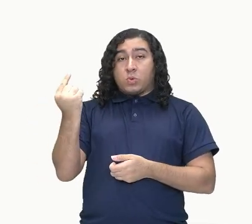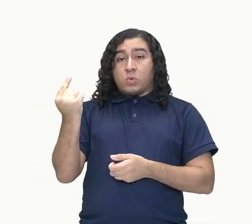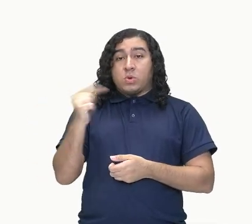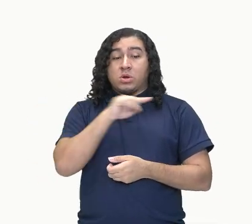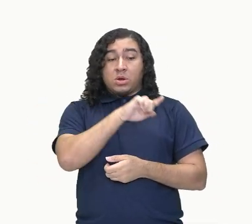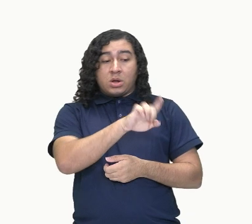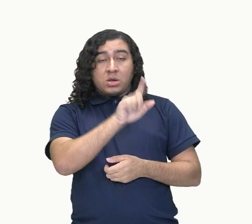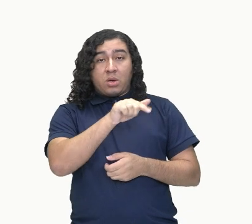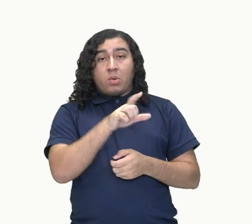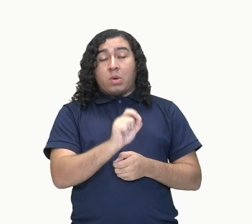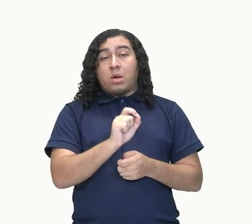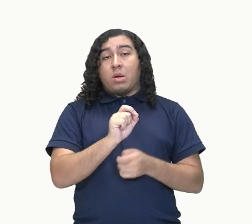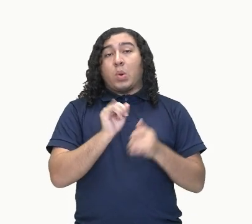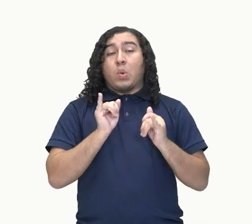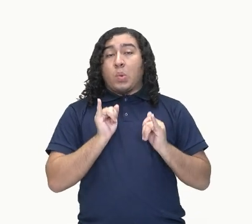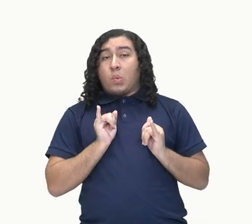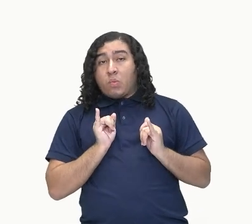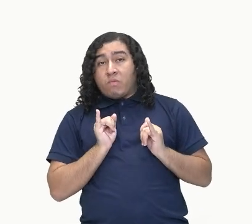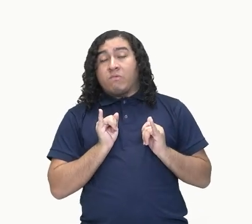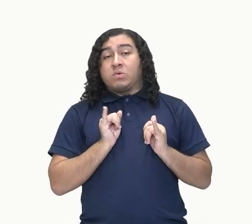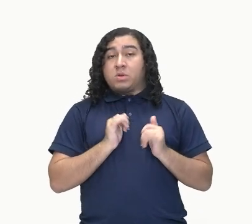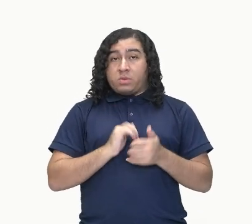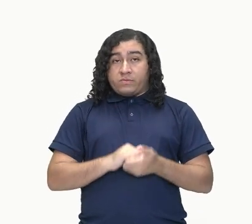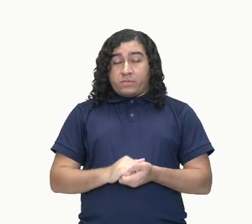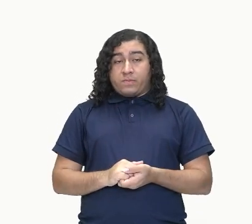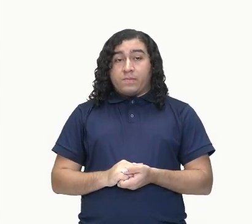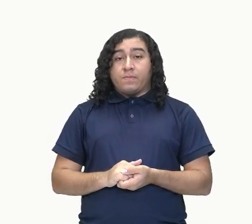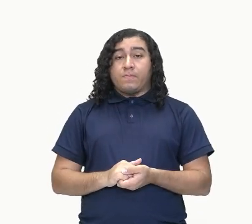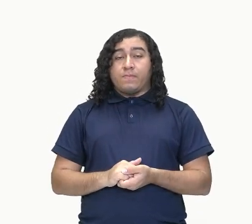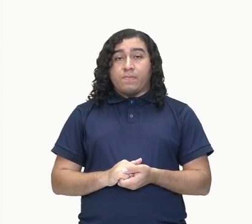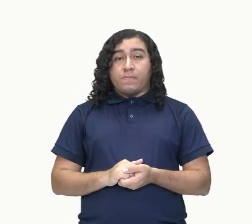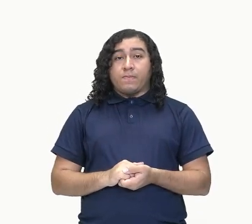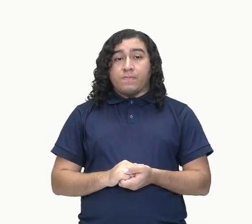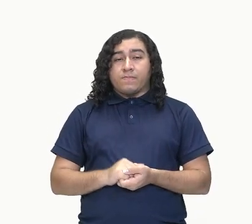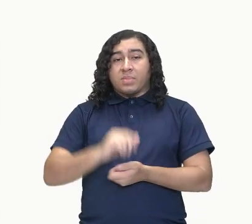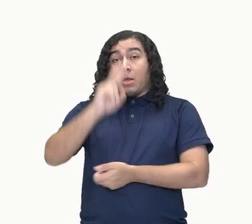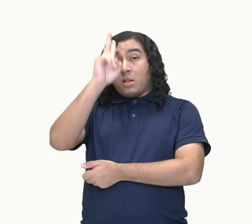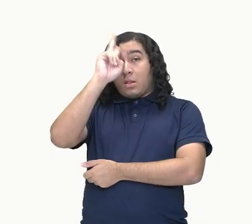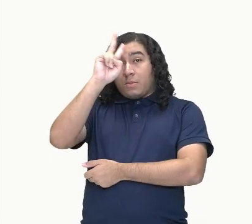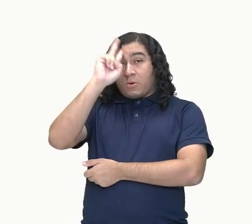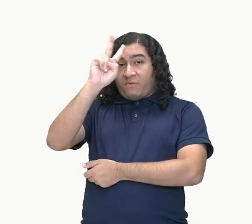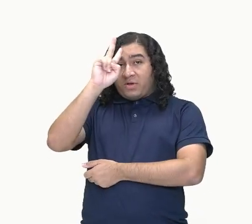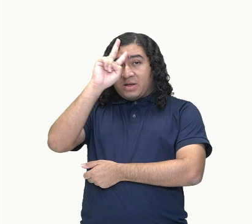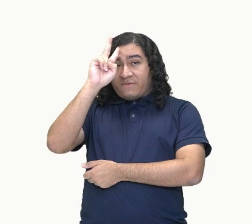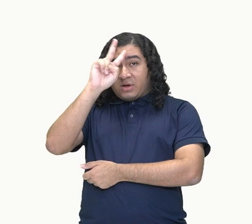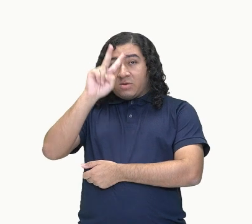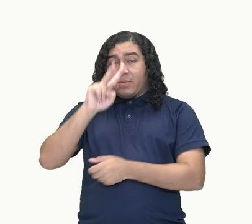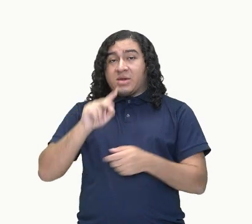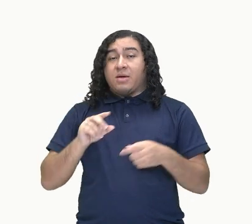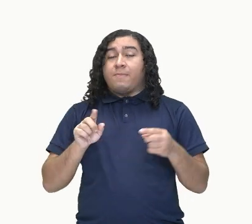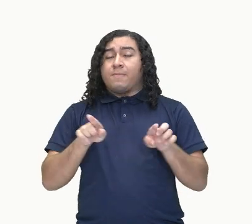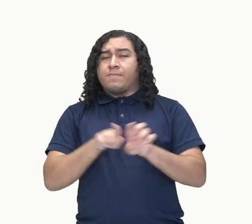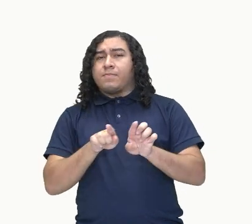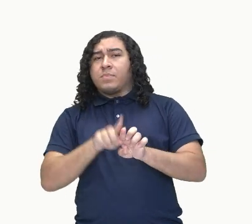e comfortable significa confortável. Lembra que eu mostrei a imagem para vocês dos dois